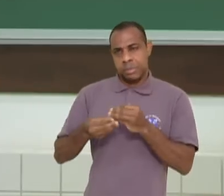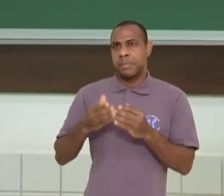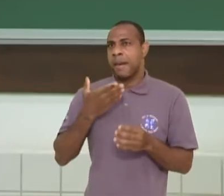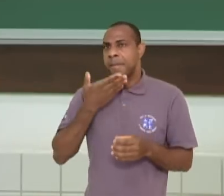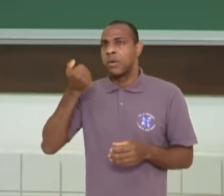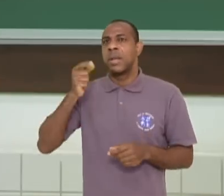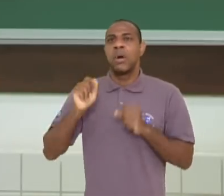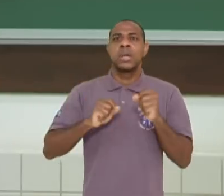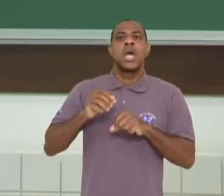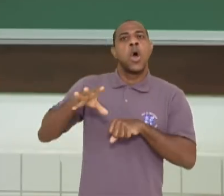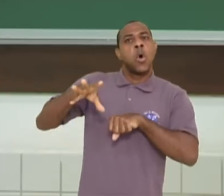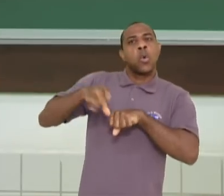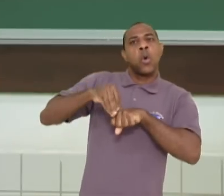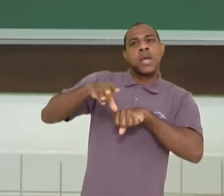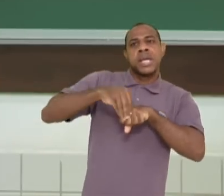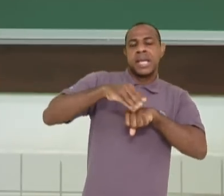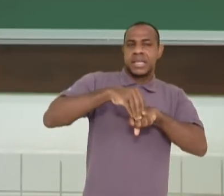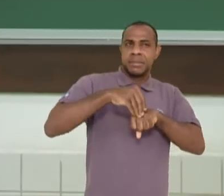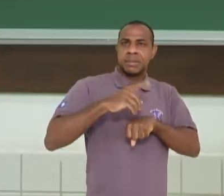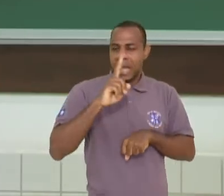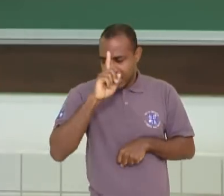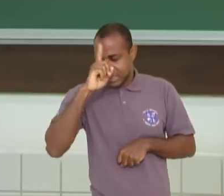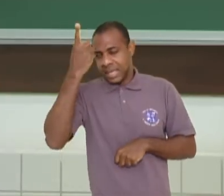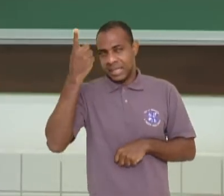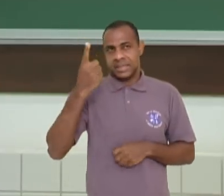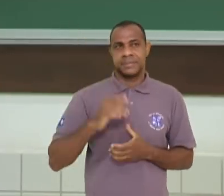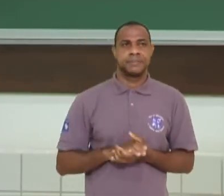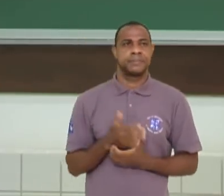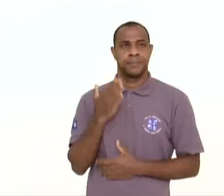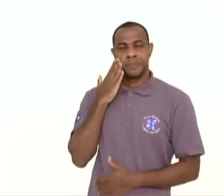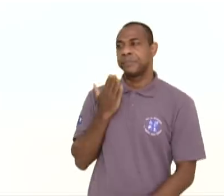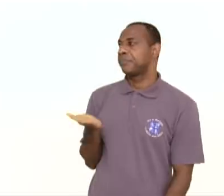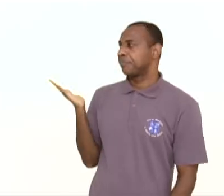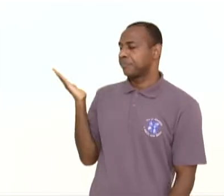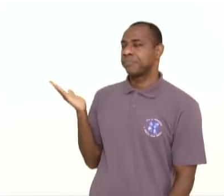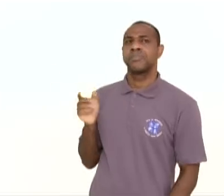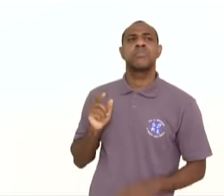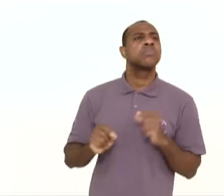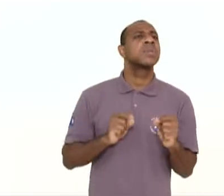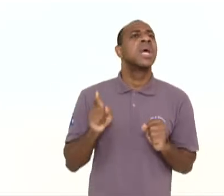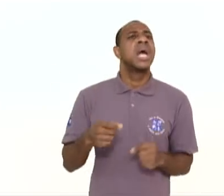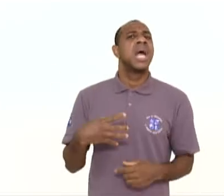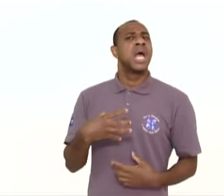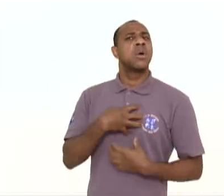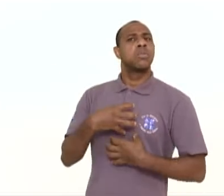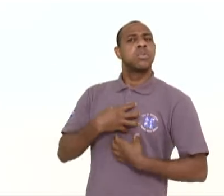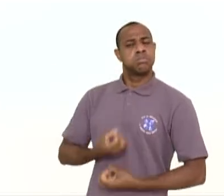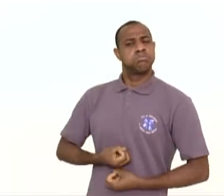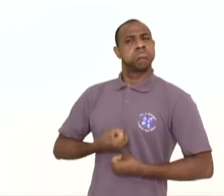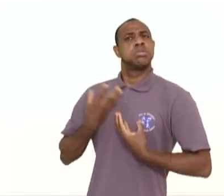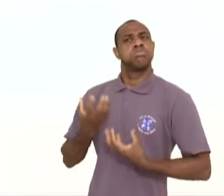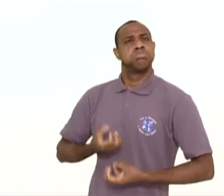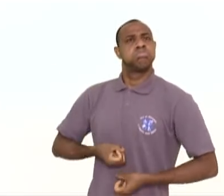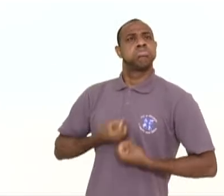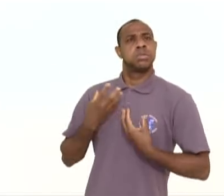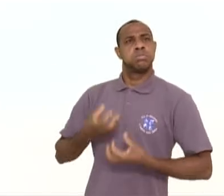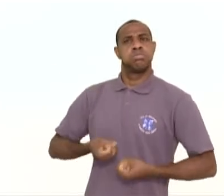o conhecimento de vocês, a ideia sobre mímica. Então, a mímica é o quê? É uma forma de expressão